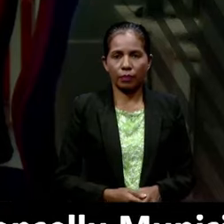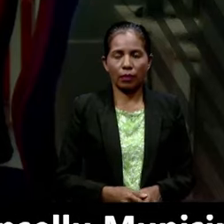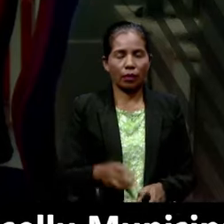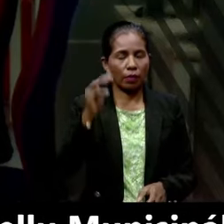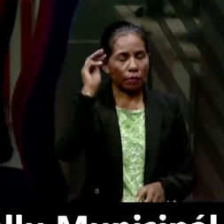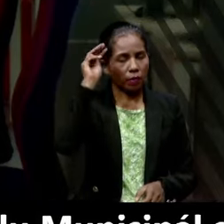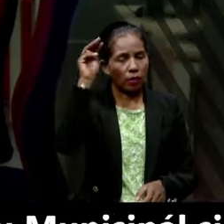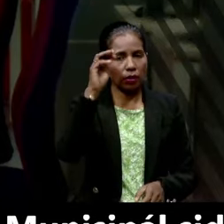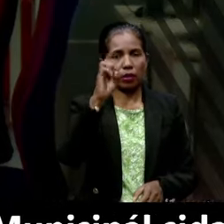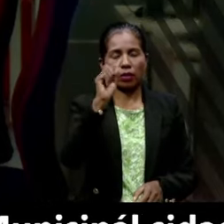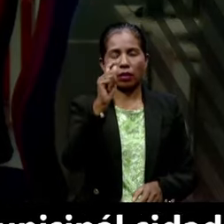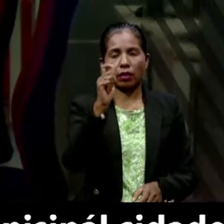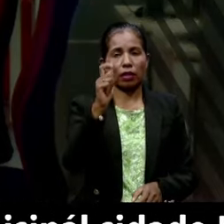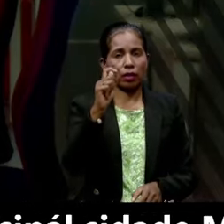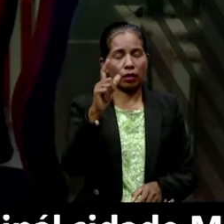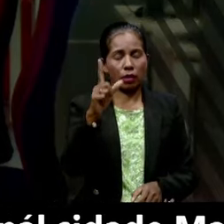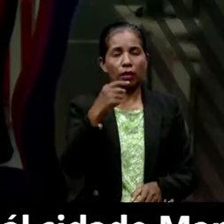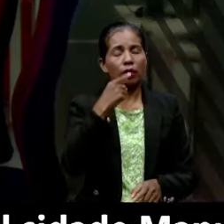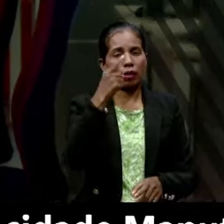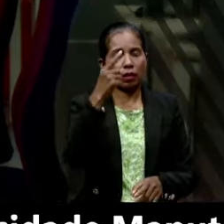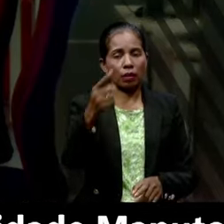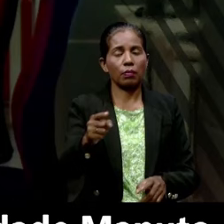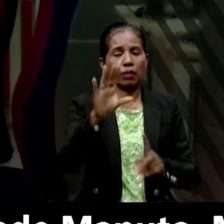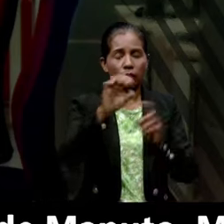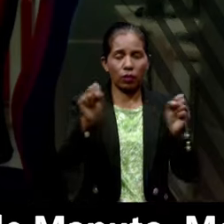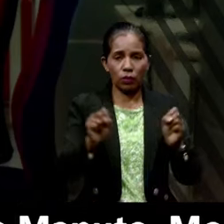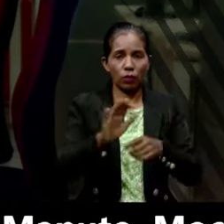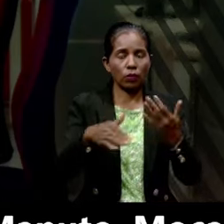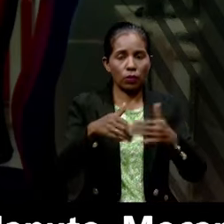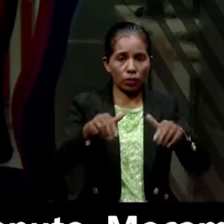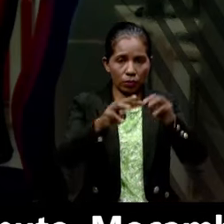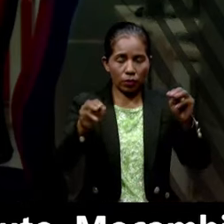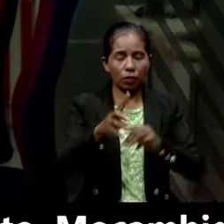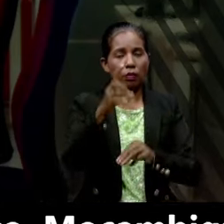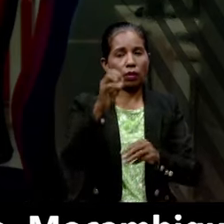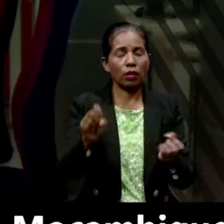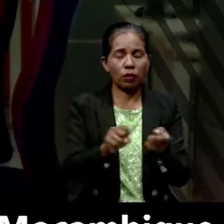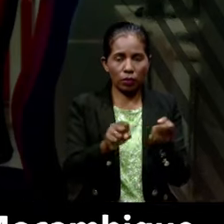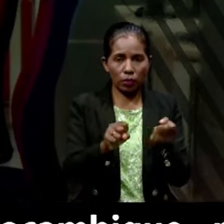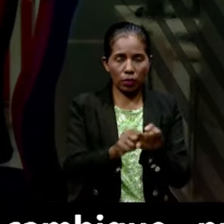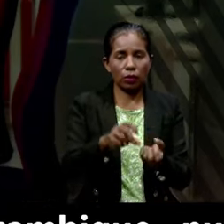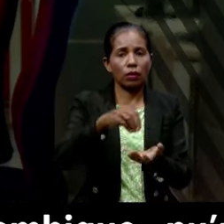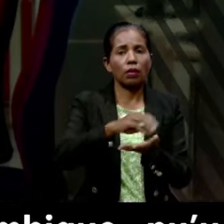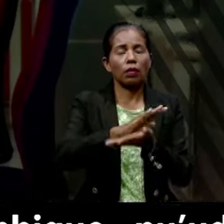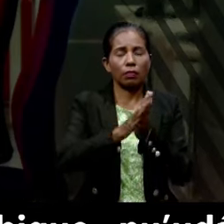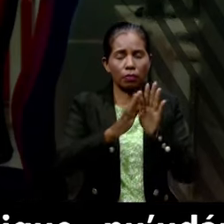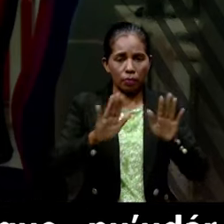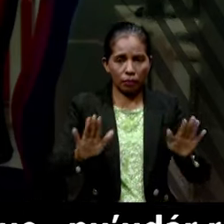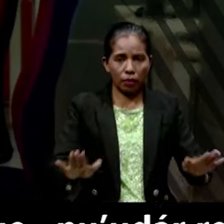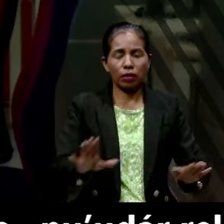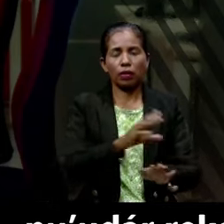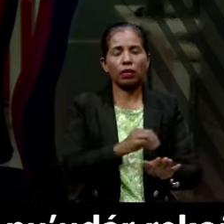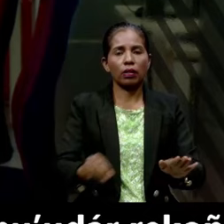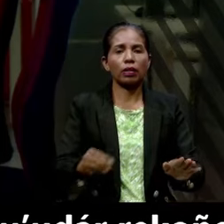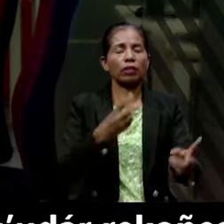Ministro da Administração Estatal apela à autoridade local Sira e ao município dele a contribuir para garantir paz e estabilidade